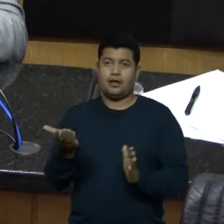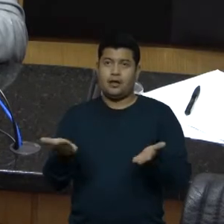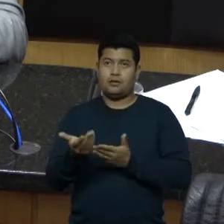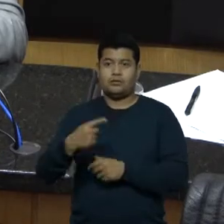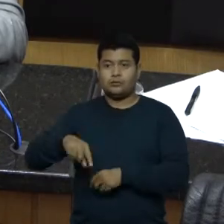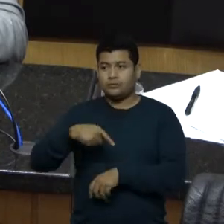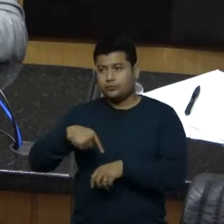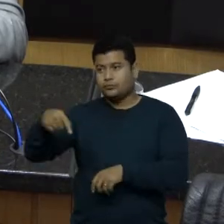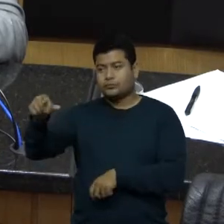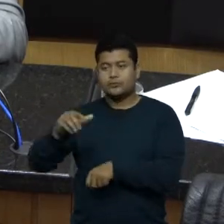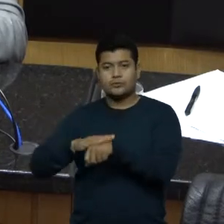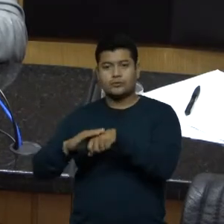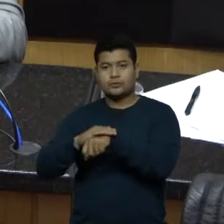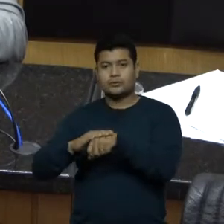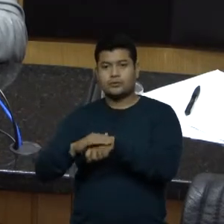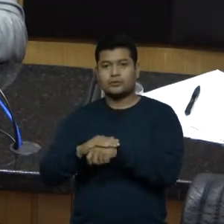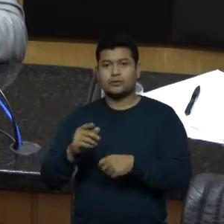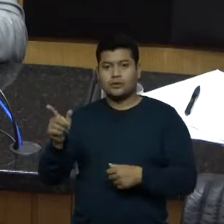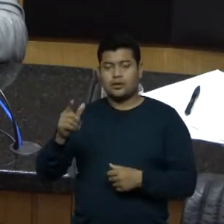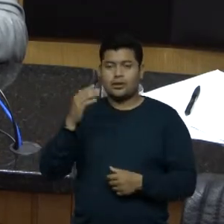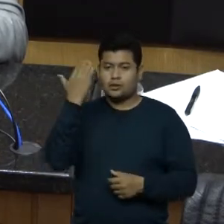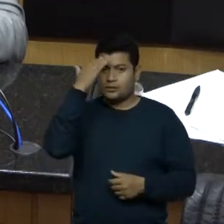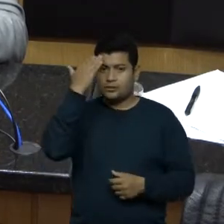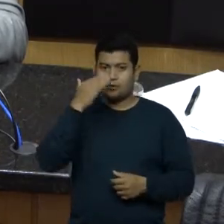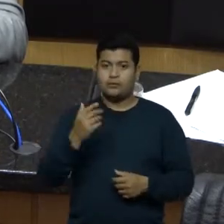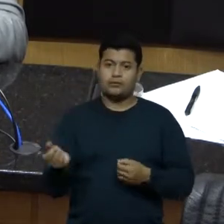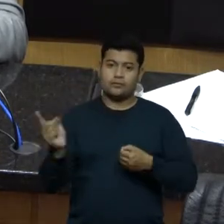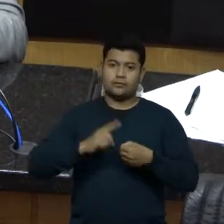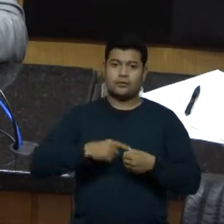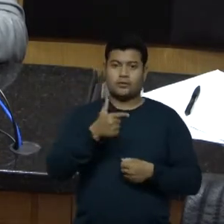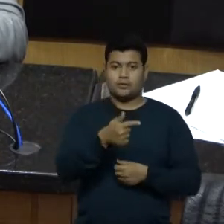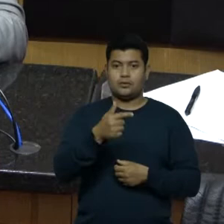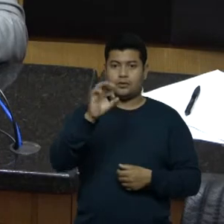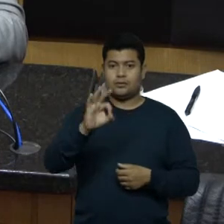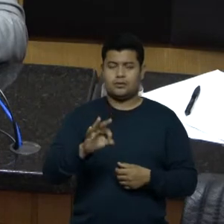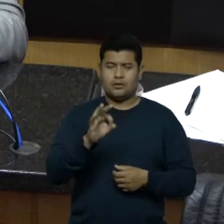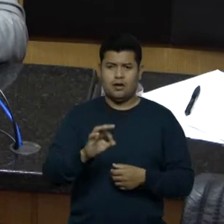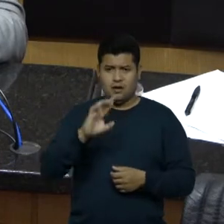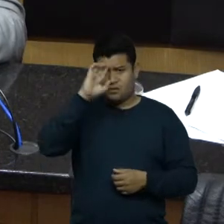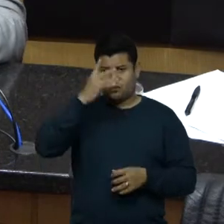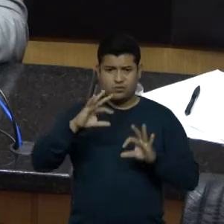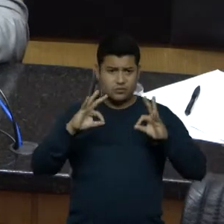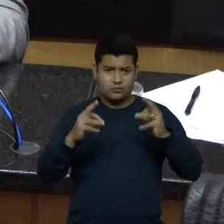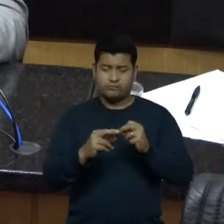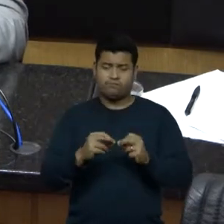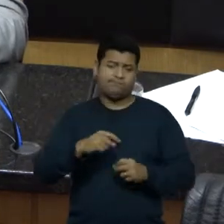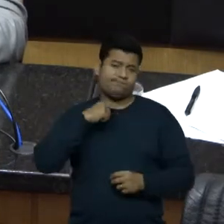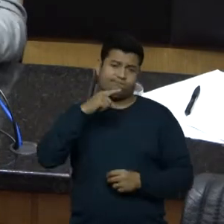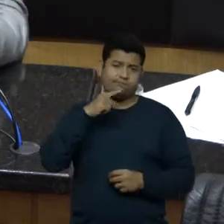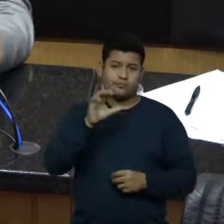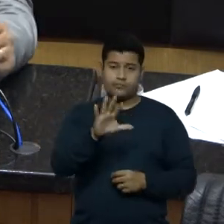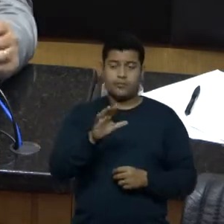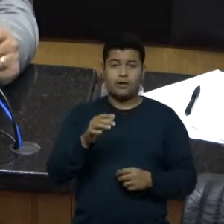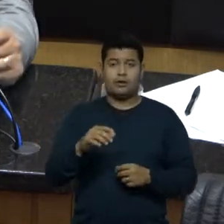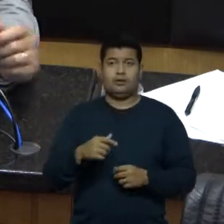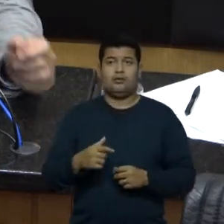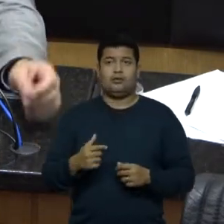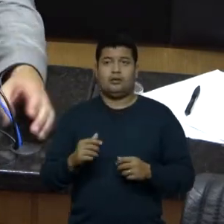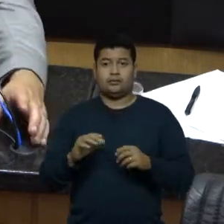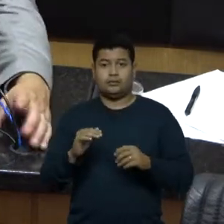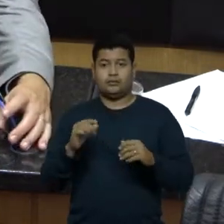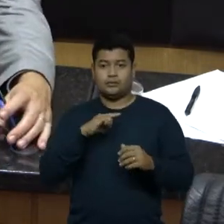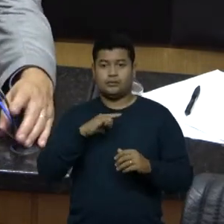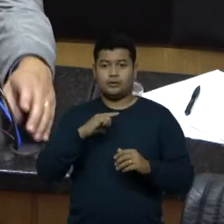negociar o governo entendeu voltar para o 7 Plus e resolve tudo mas a carga tributária fica igual ao